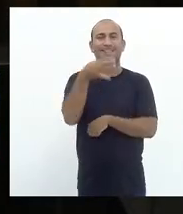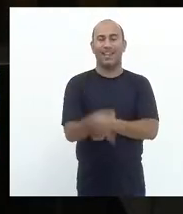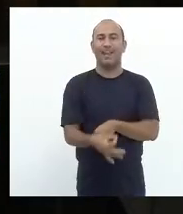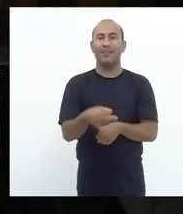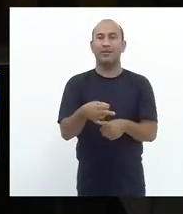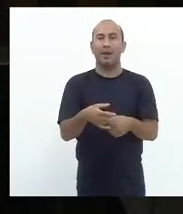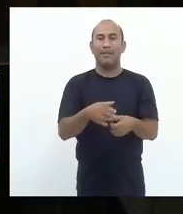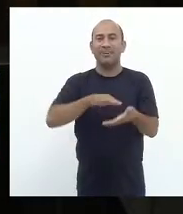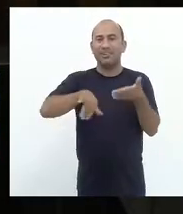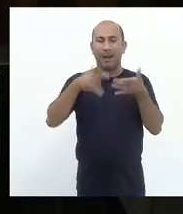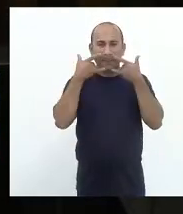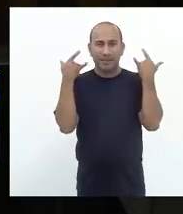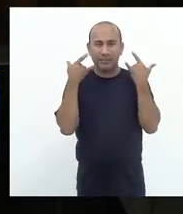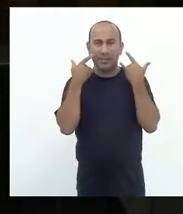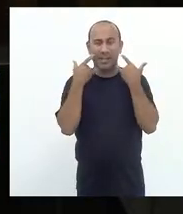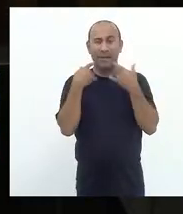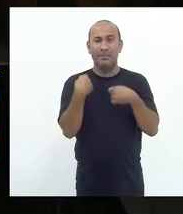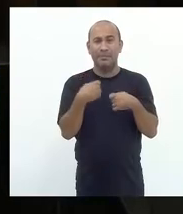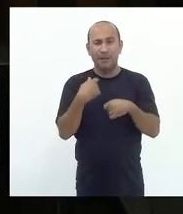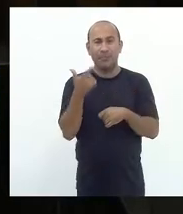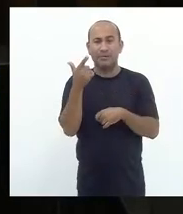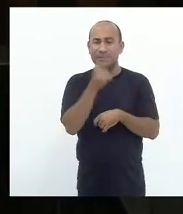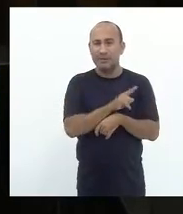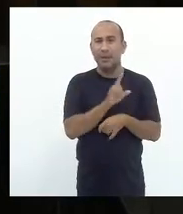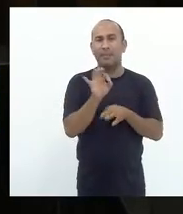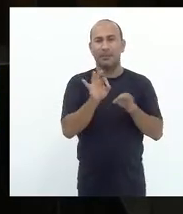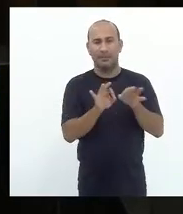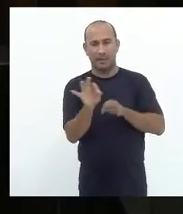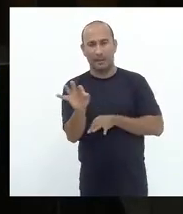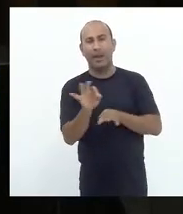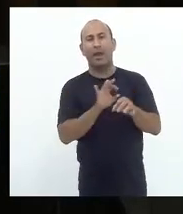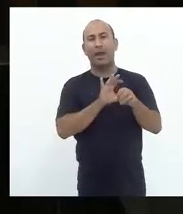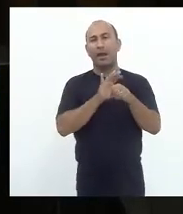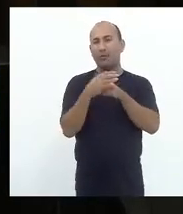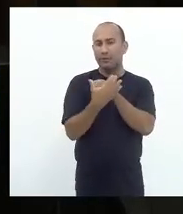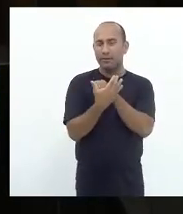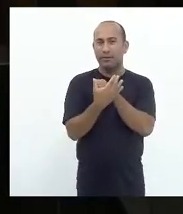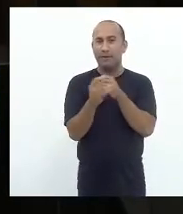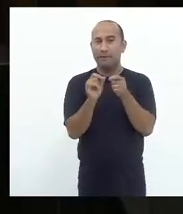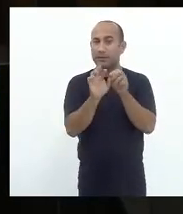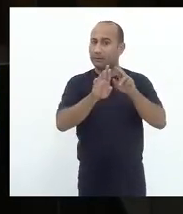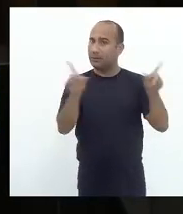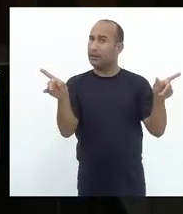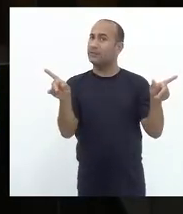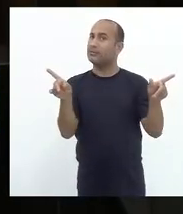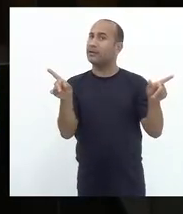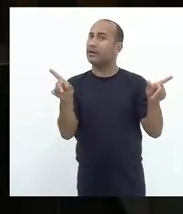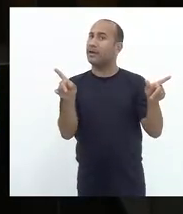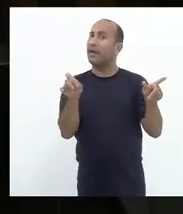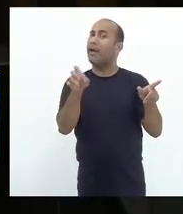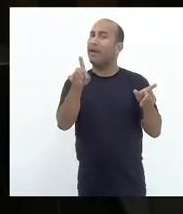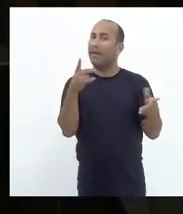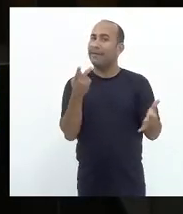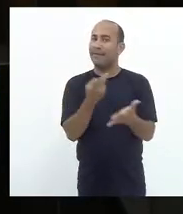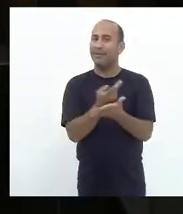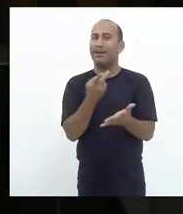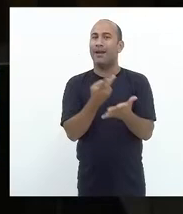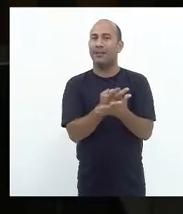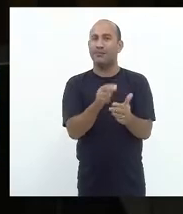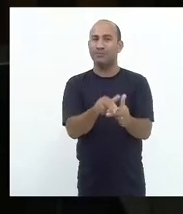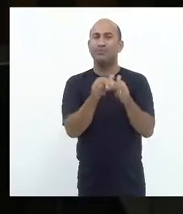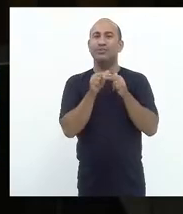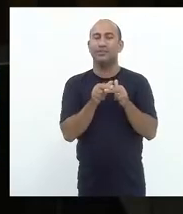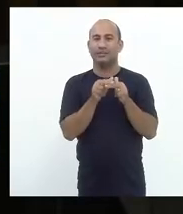para tirar a máscara, tendo conseguido controlar a Covid. Fazer diferente disso é sucumbir à